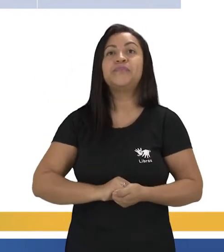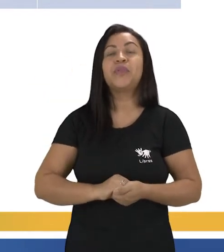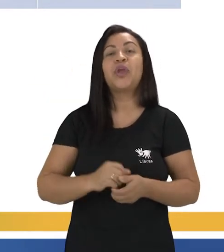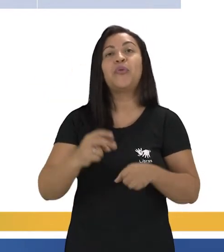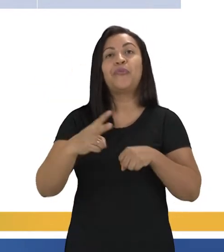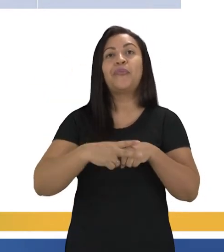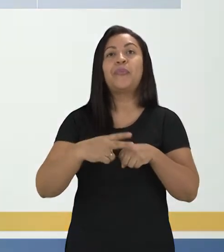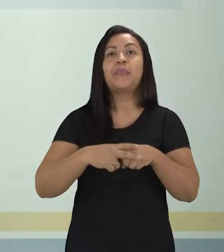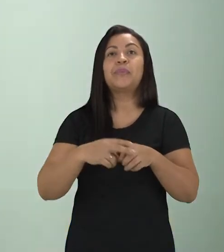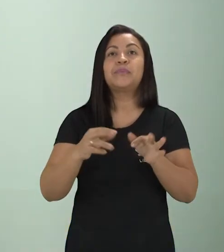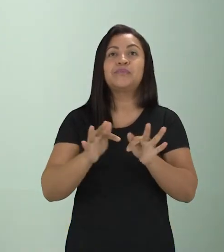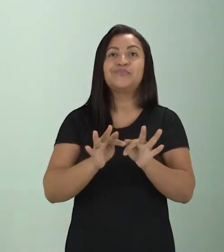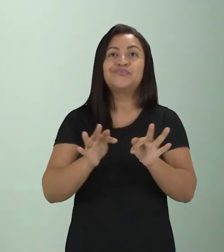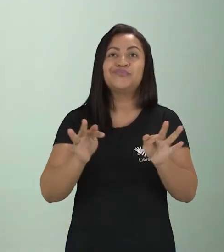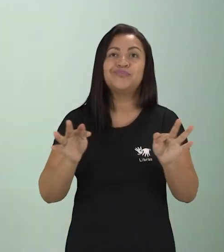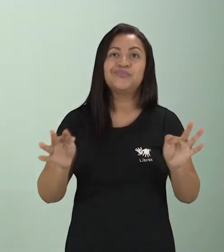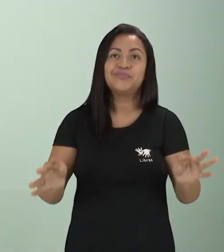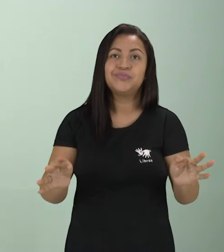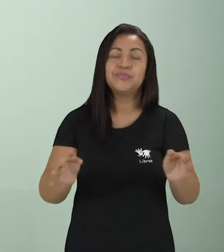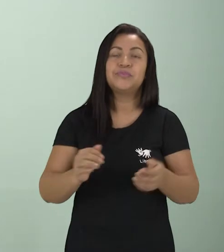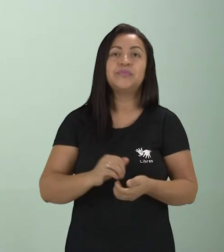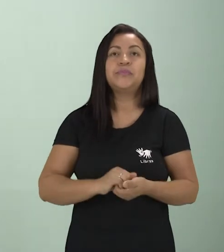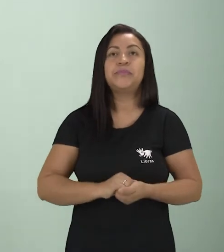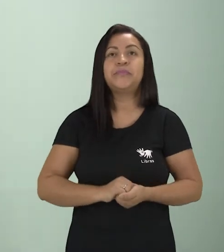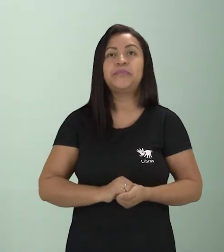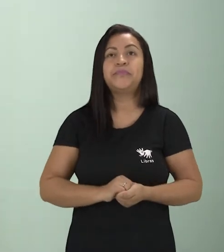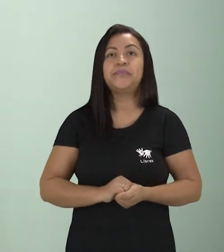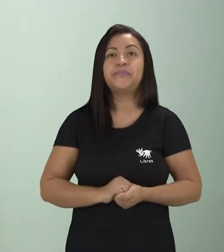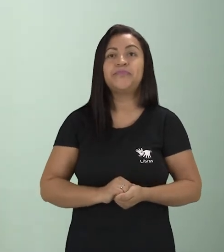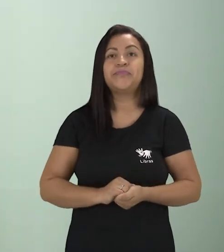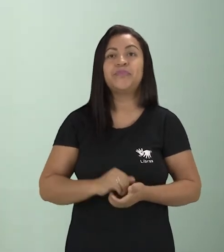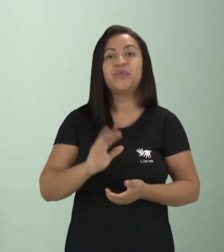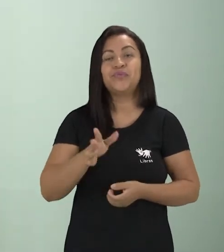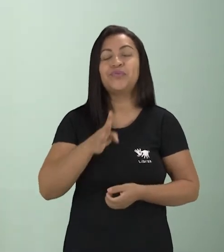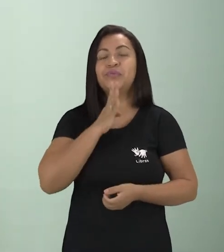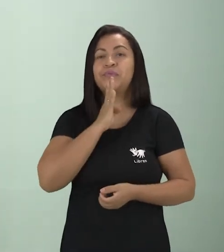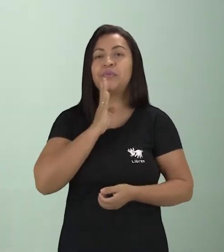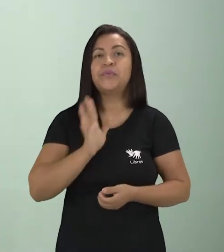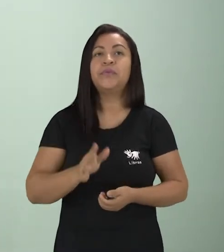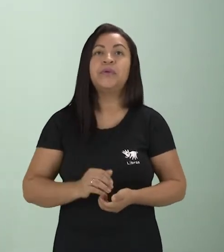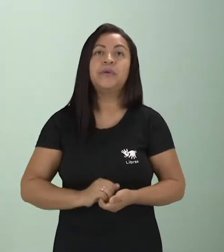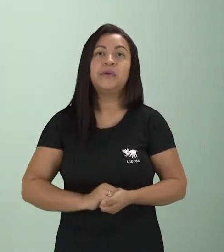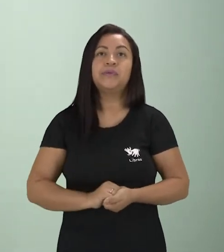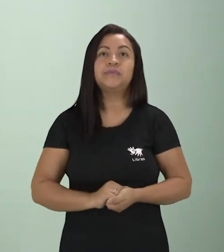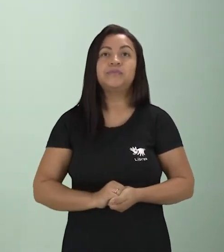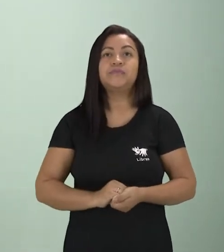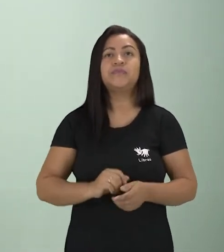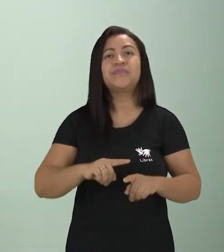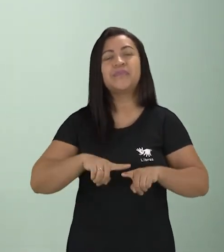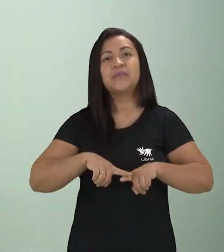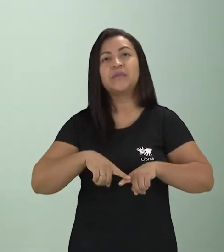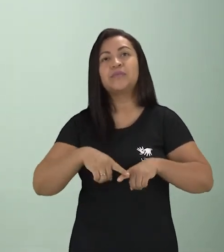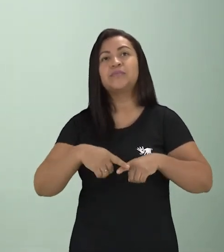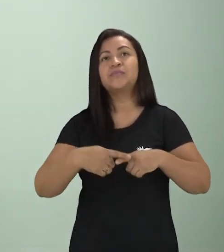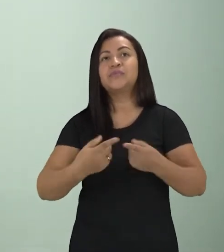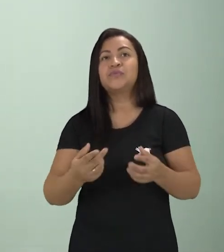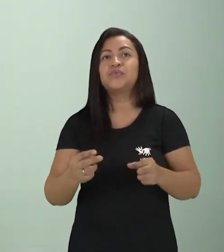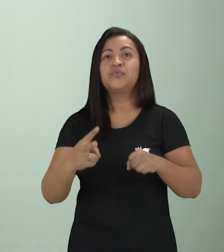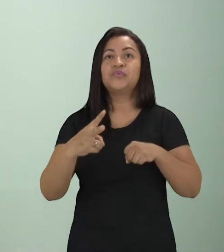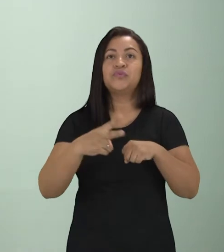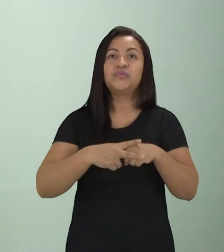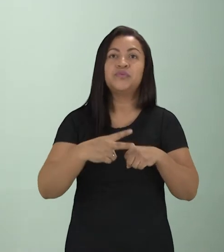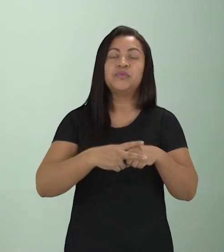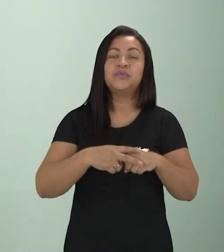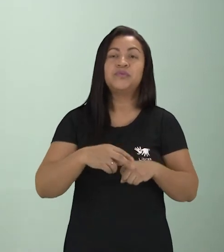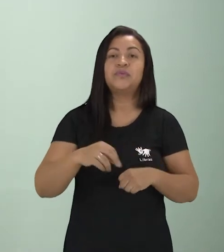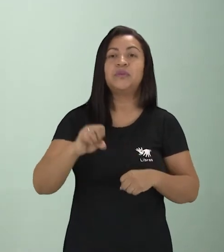é a regra para o passado particípio dos verbos regulares. Isso a gente já conhece. Agora, quando os verbos forem irregulares, eles não